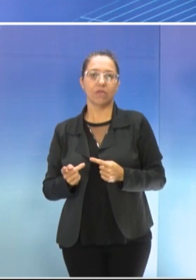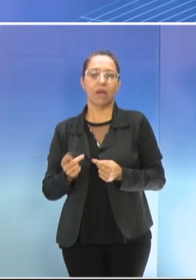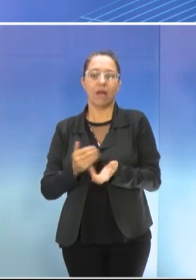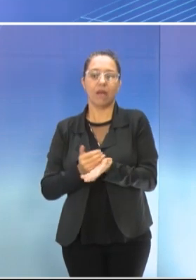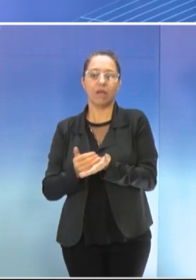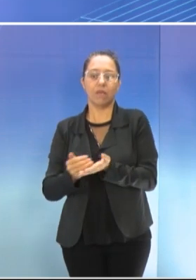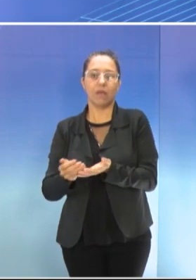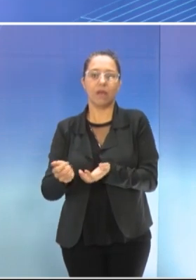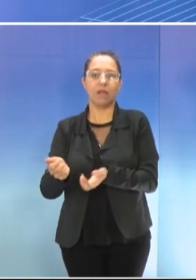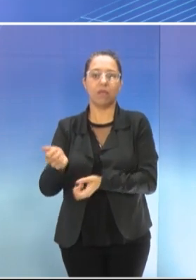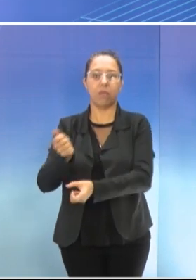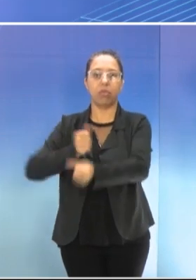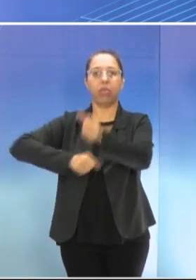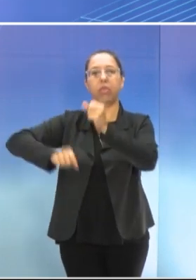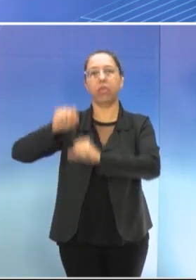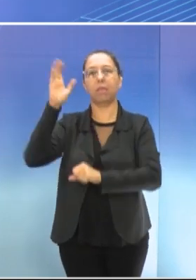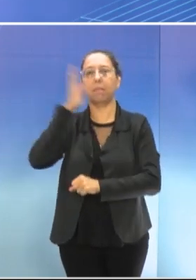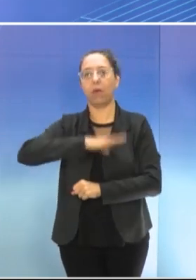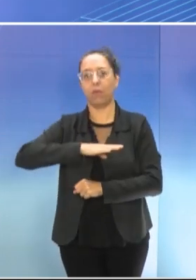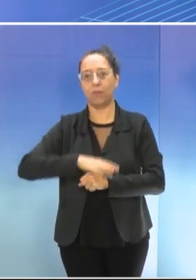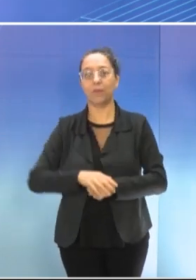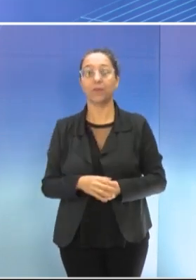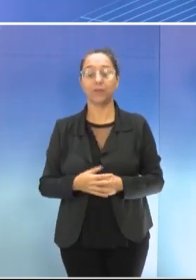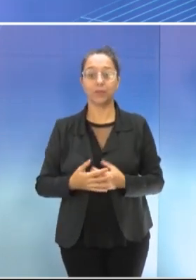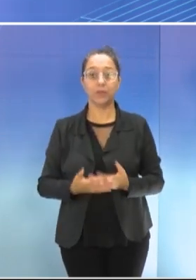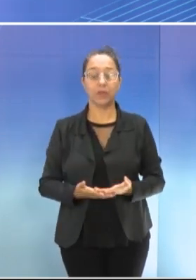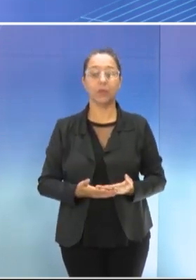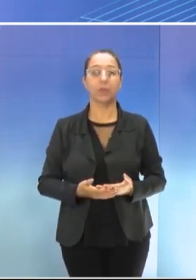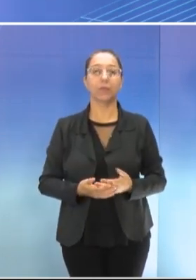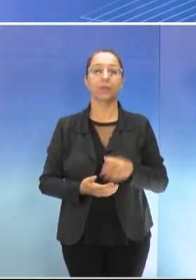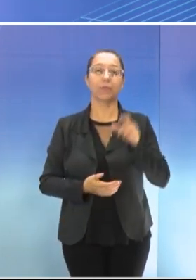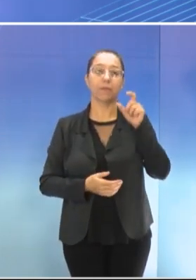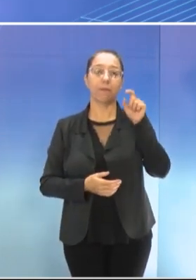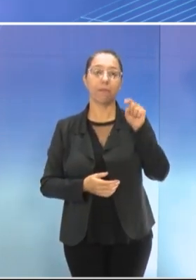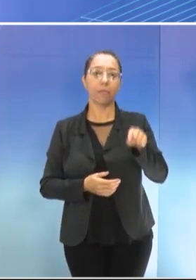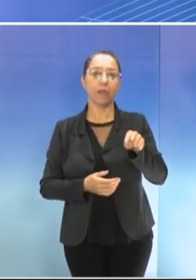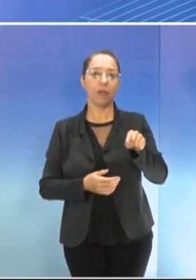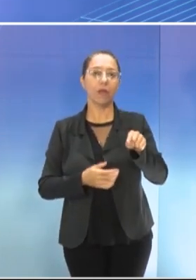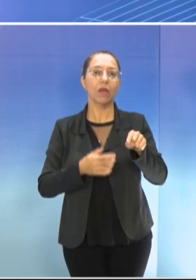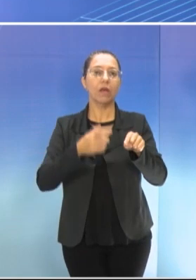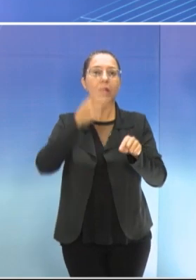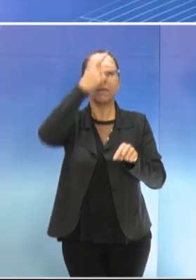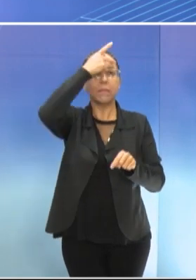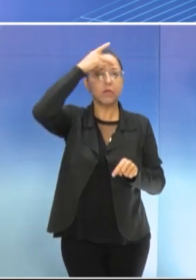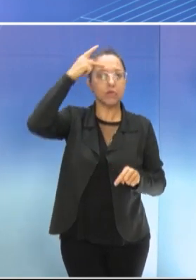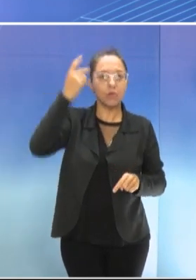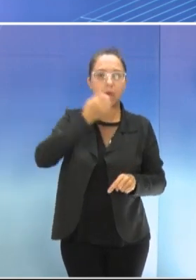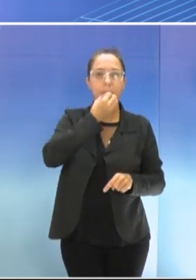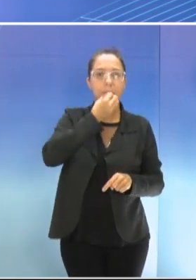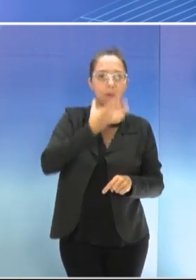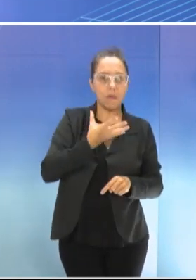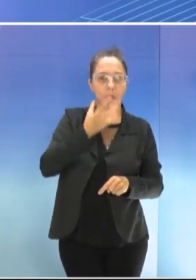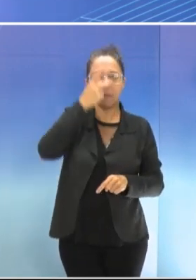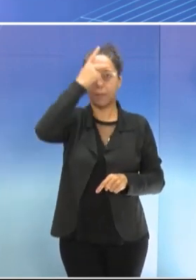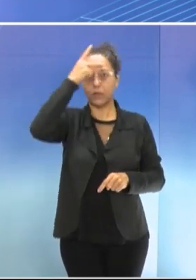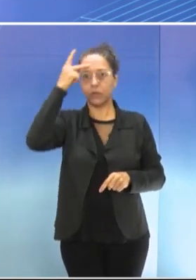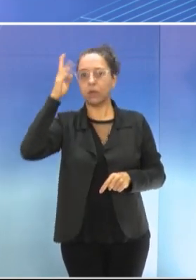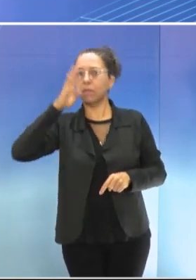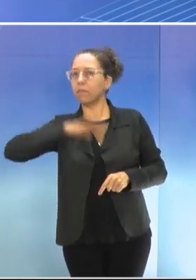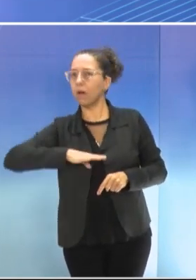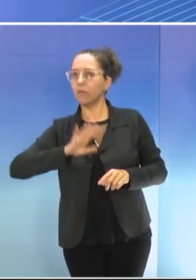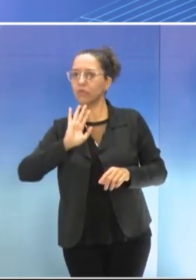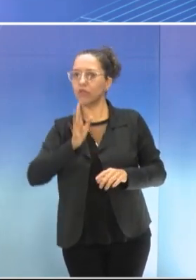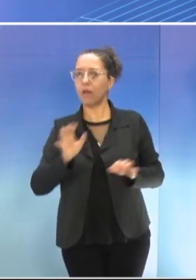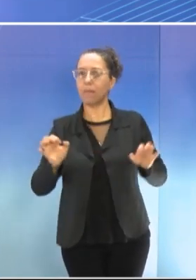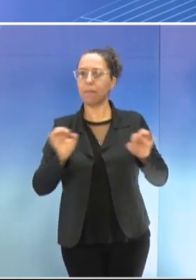Então é uma briga entre esses dois filósofos, né? A briga é o seguinte: o homem é bom ou mal